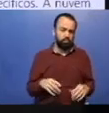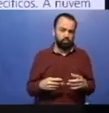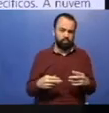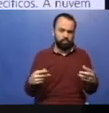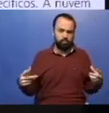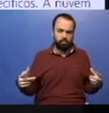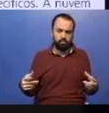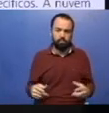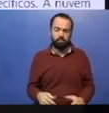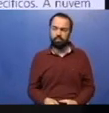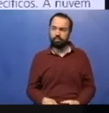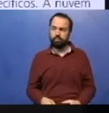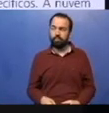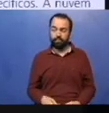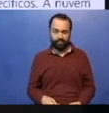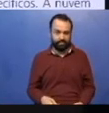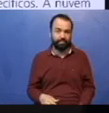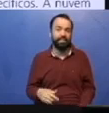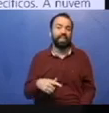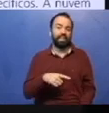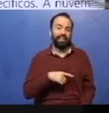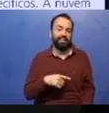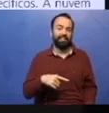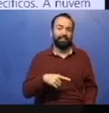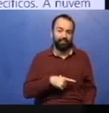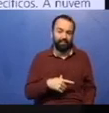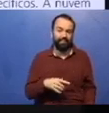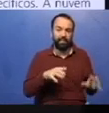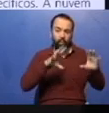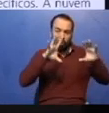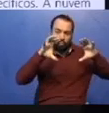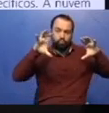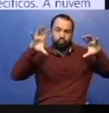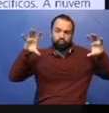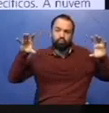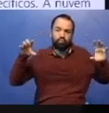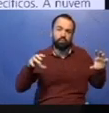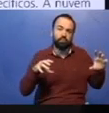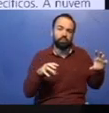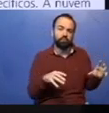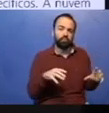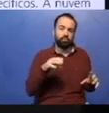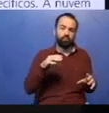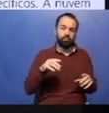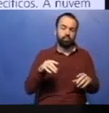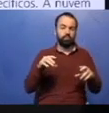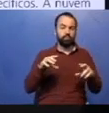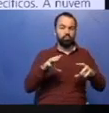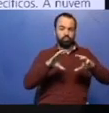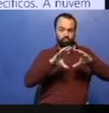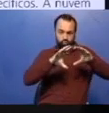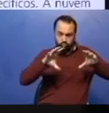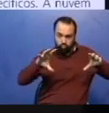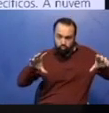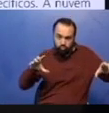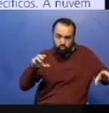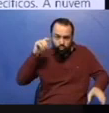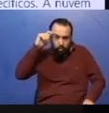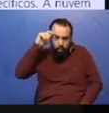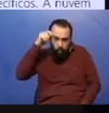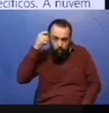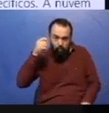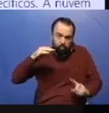vários. É, professora? Sim, alunos. Tem as nuvens baixas e escuras,